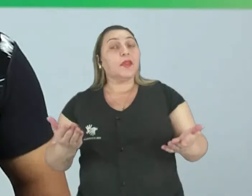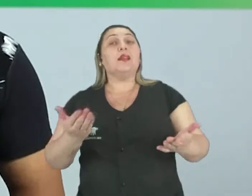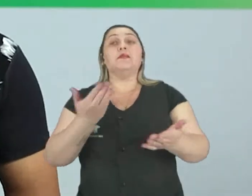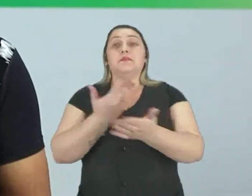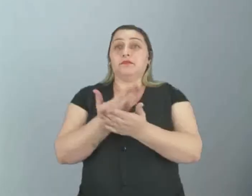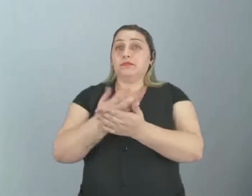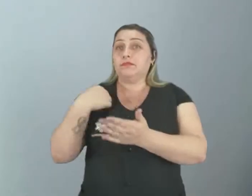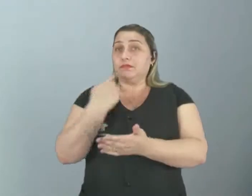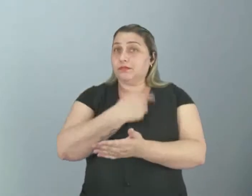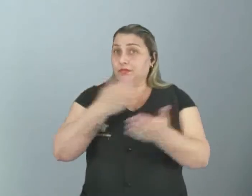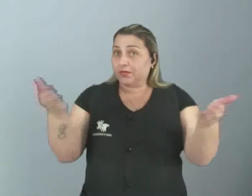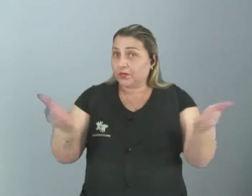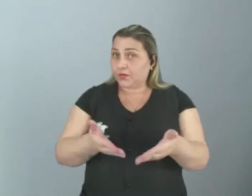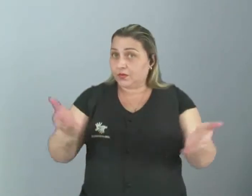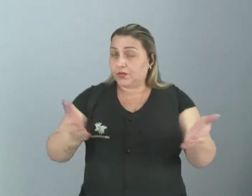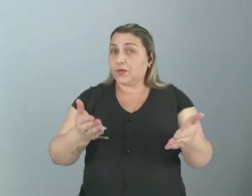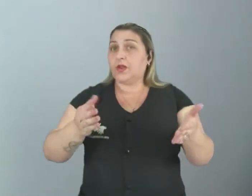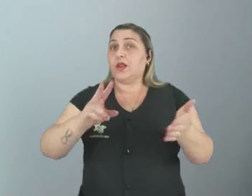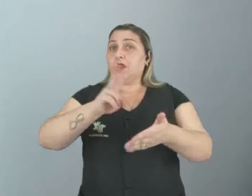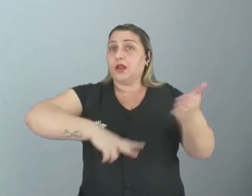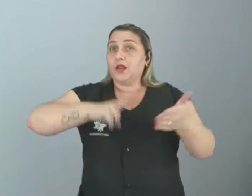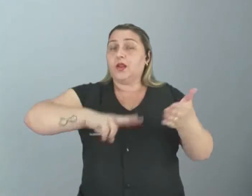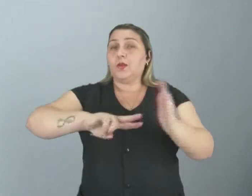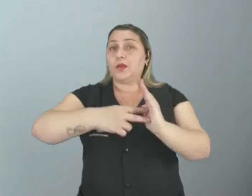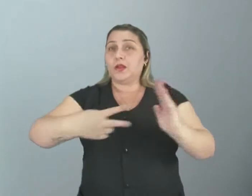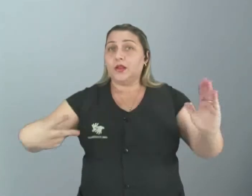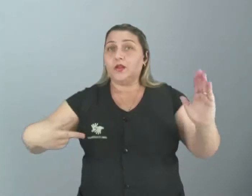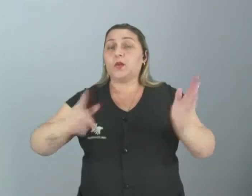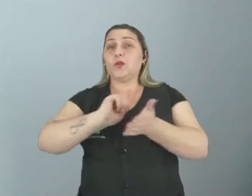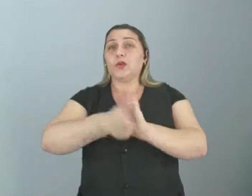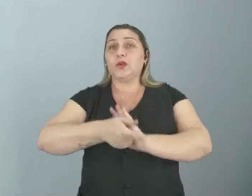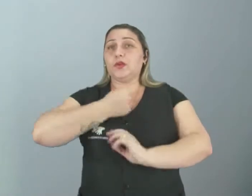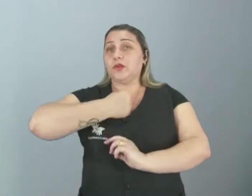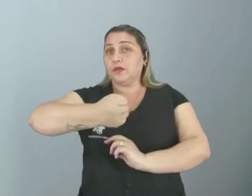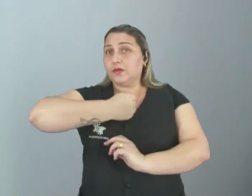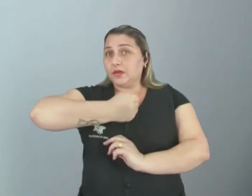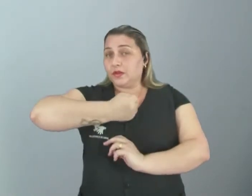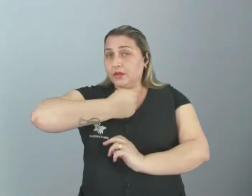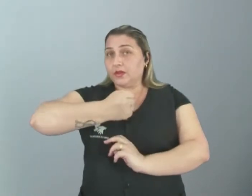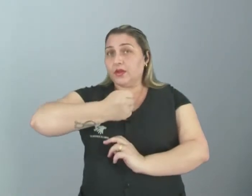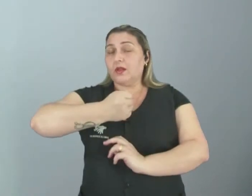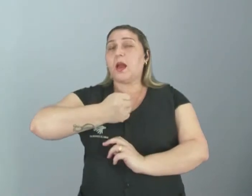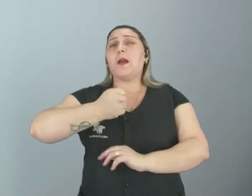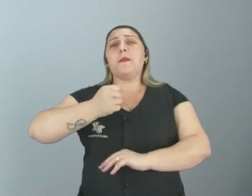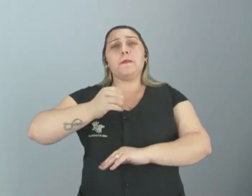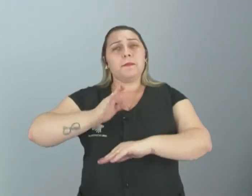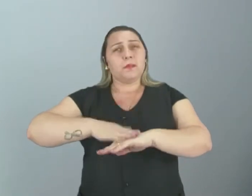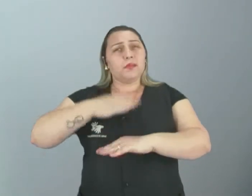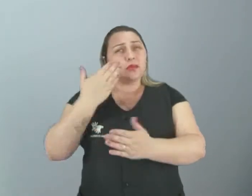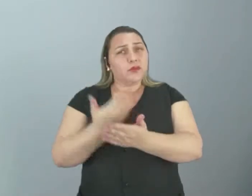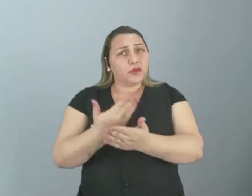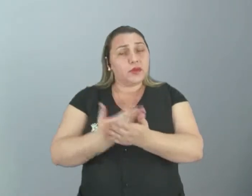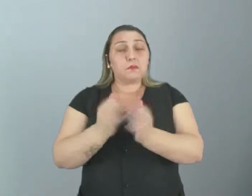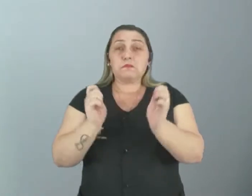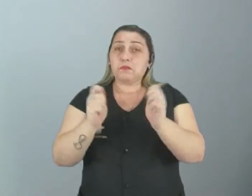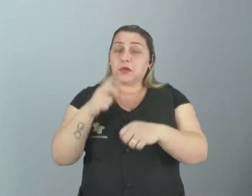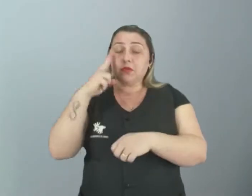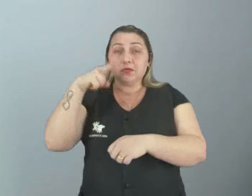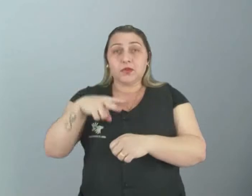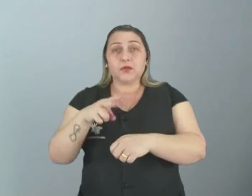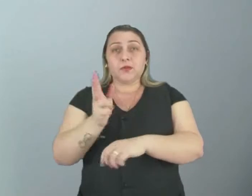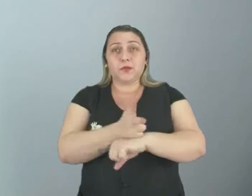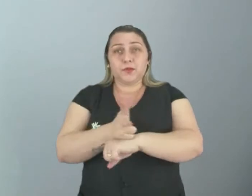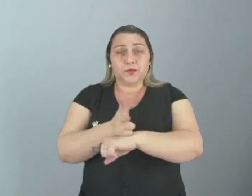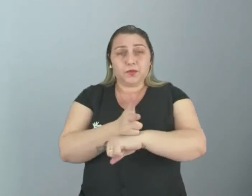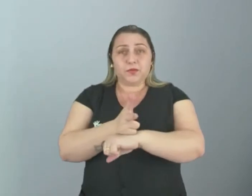essa foi a nossa aula de hoje sobre leitura e interpretação do gênero entrevista. Para mais outras aulas, para que vocês possam assistir